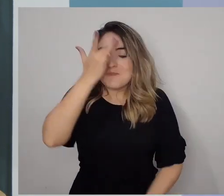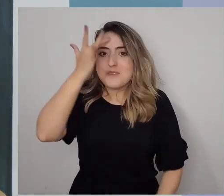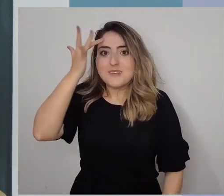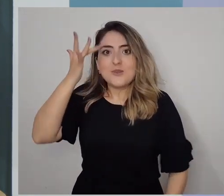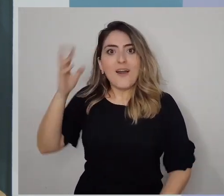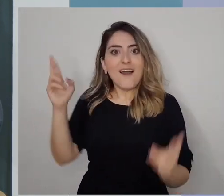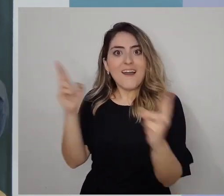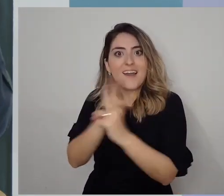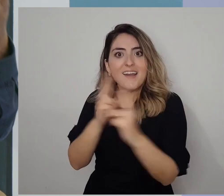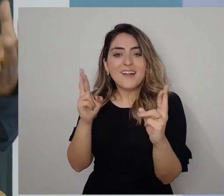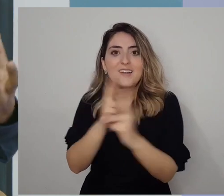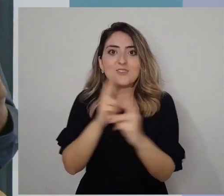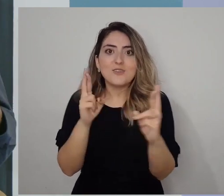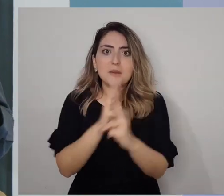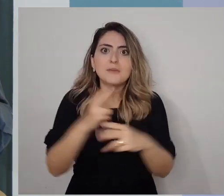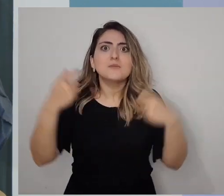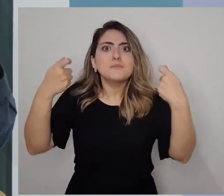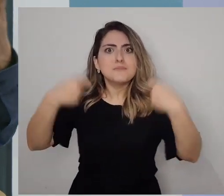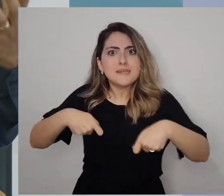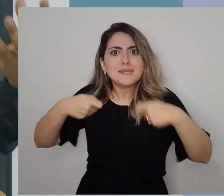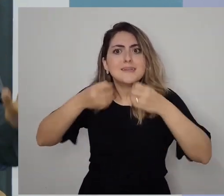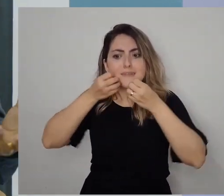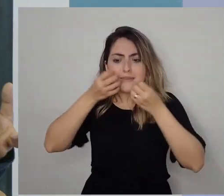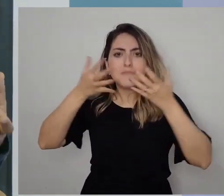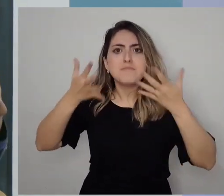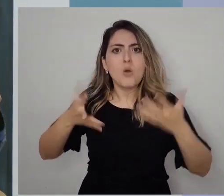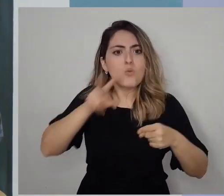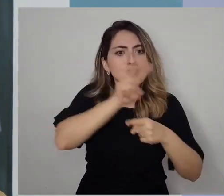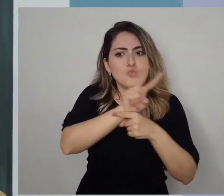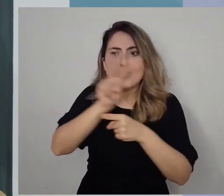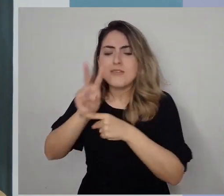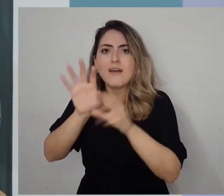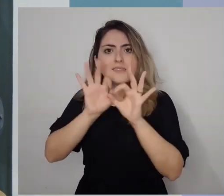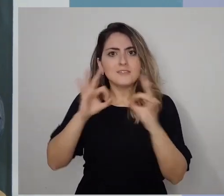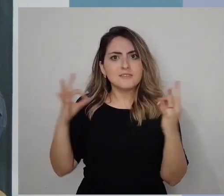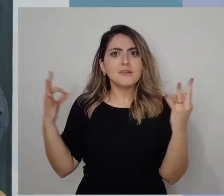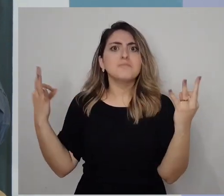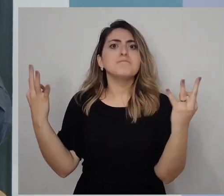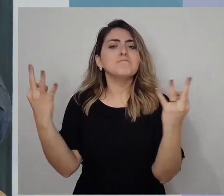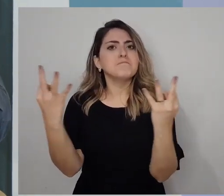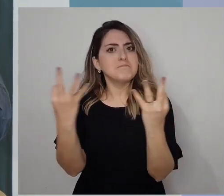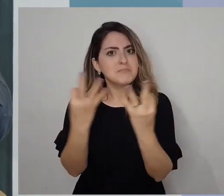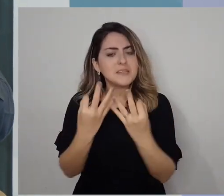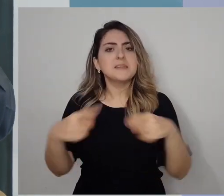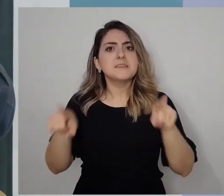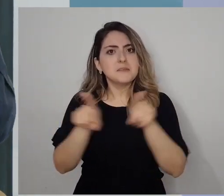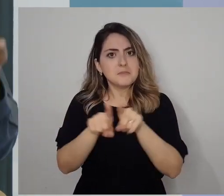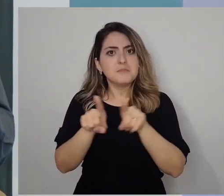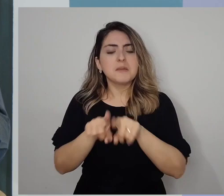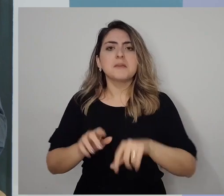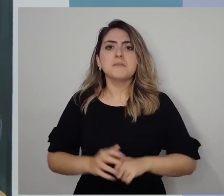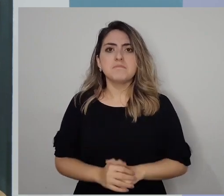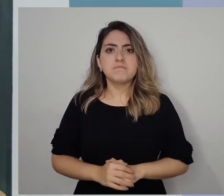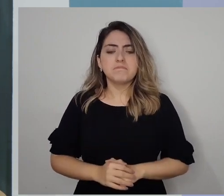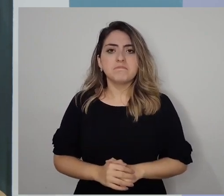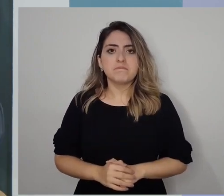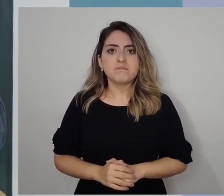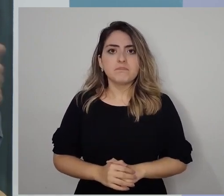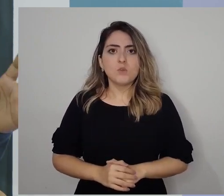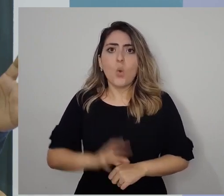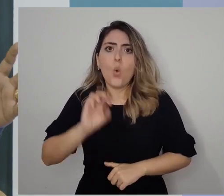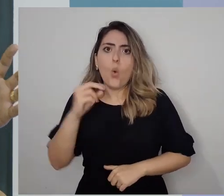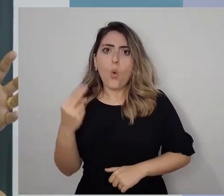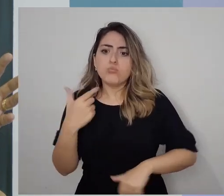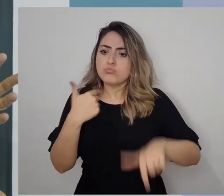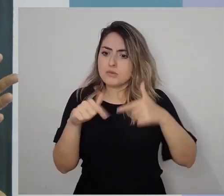nossos papéis sociais, como pai, mãe, filho, filha, esposo, esposa, trabalhador. Paulo